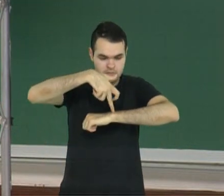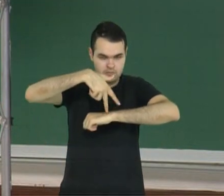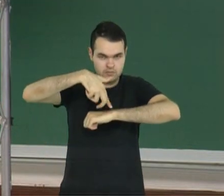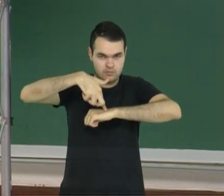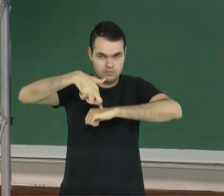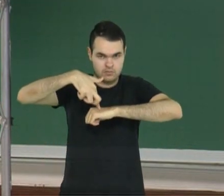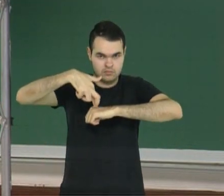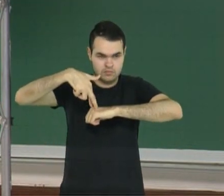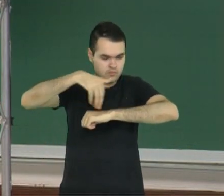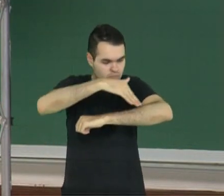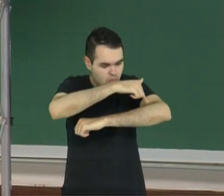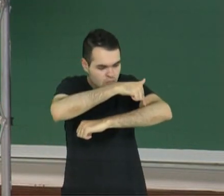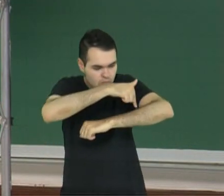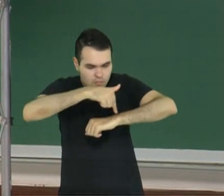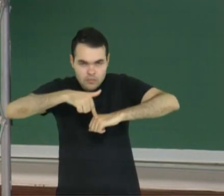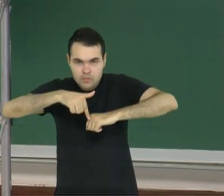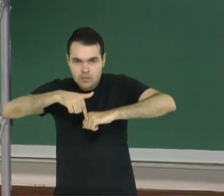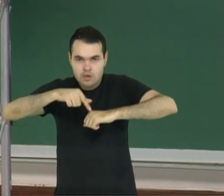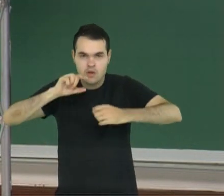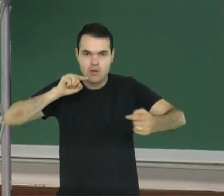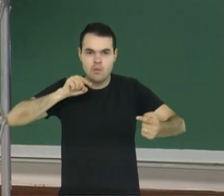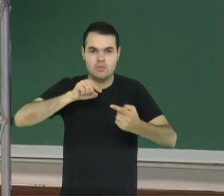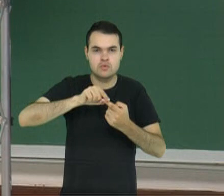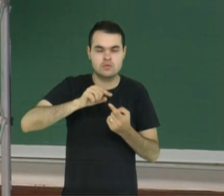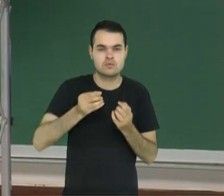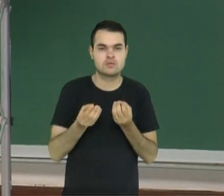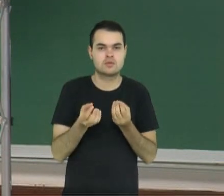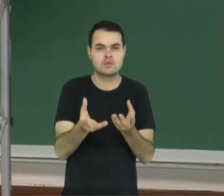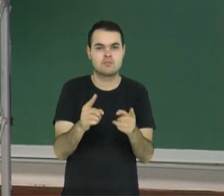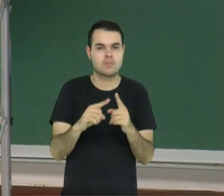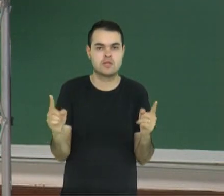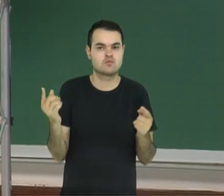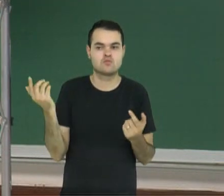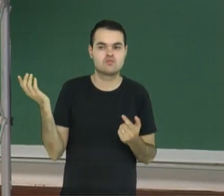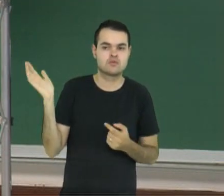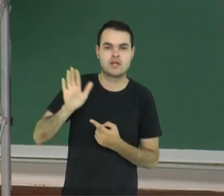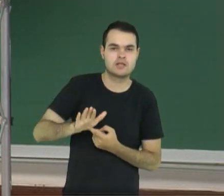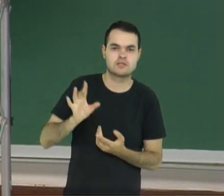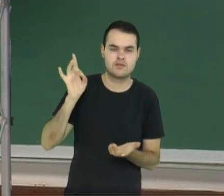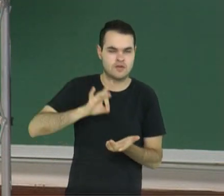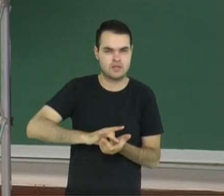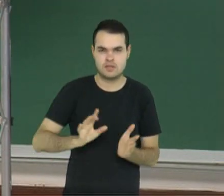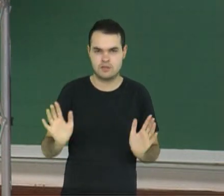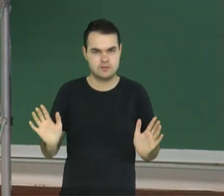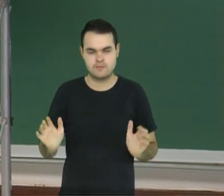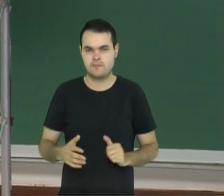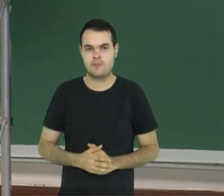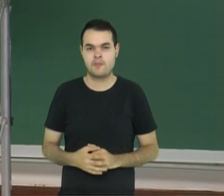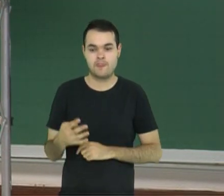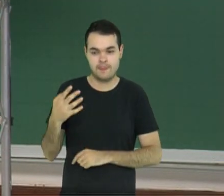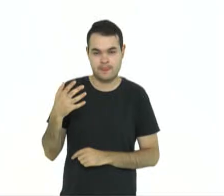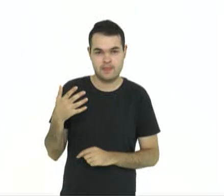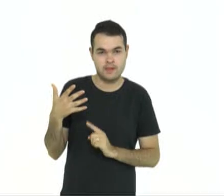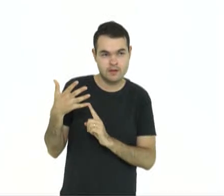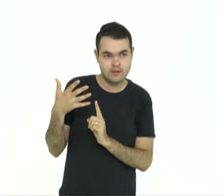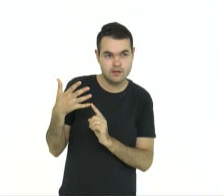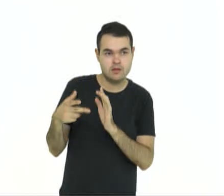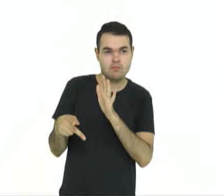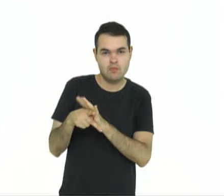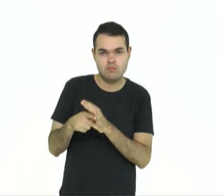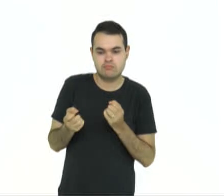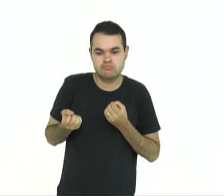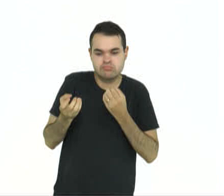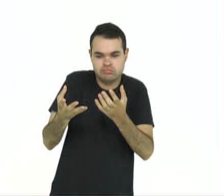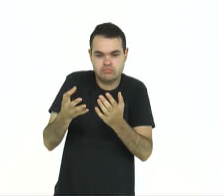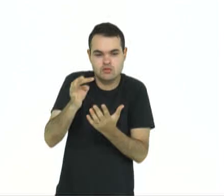passo pode ter uma objetividade, pode transmitir alguma coisa, mas ele não está trazendo a realidade. Nessa alternativa, as declamações rápidas, ritmadas